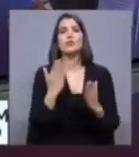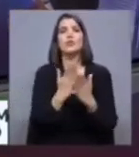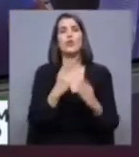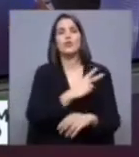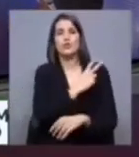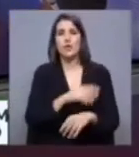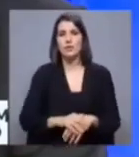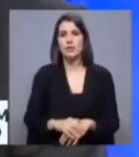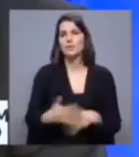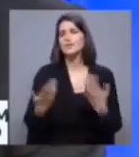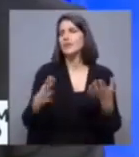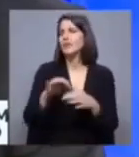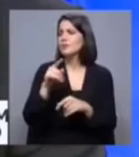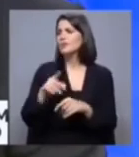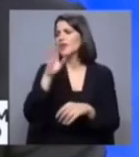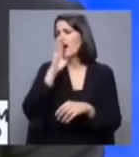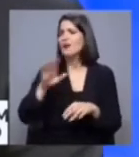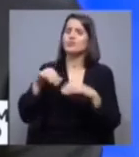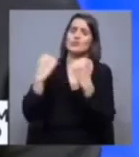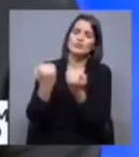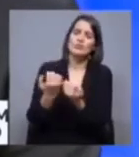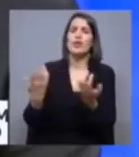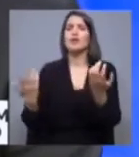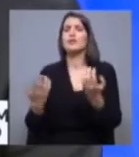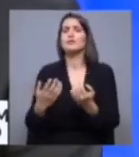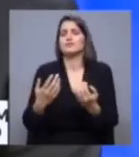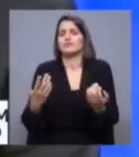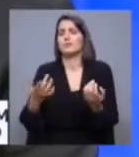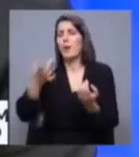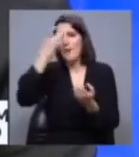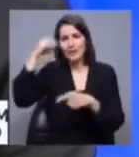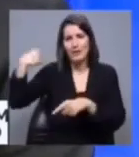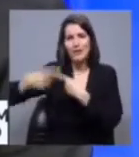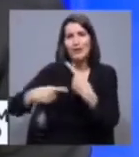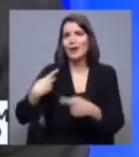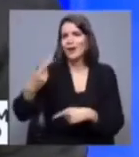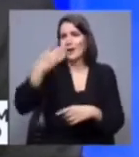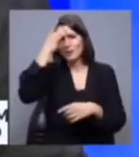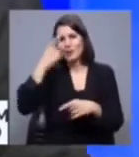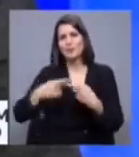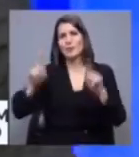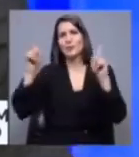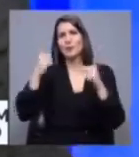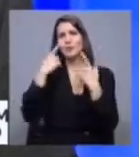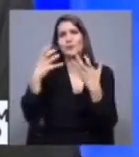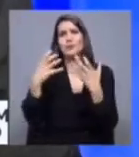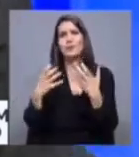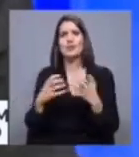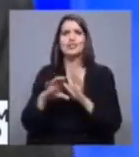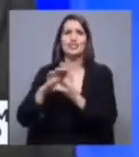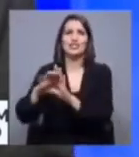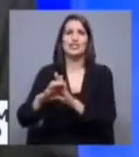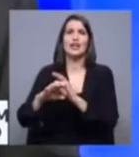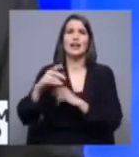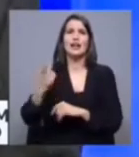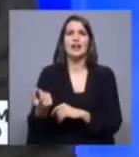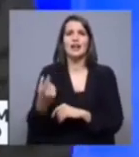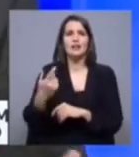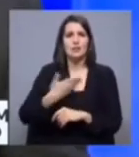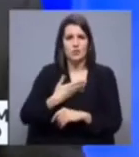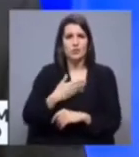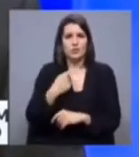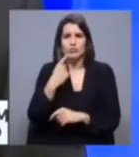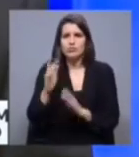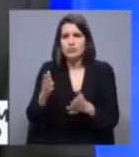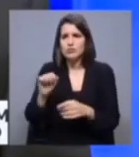que em relação aos costumes e às liberdades sociais, a iniciativa liberal difere muitíssimo do Chega, difere muitíssimo do CDS. Defendem e a liberalização. Sim, não só defendemos,